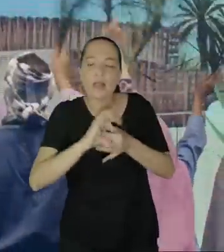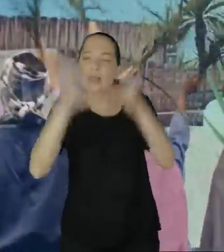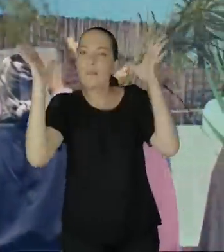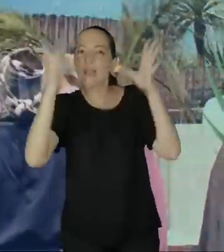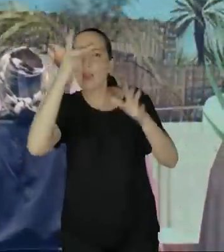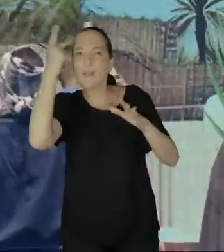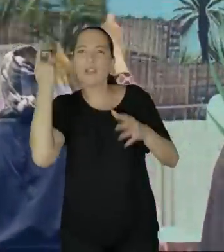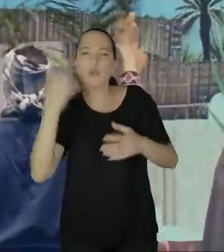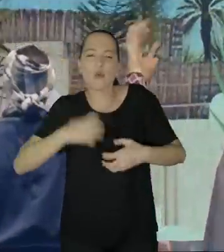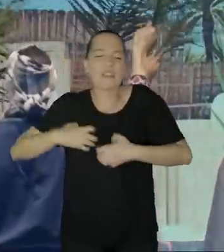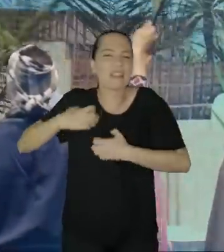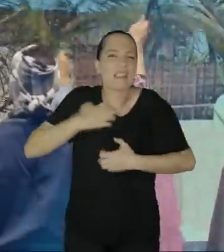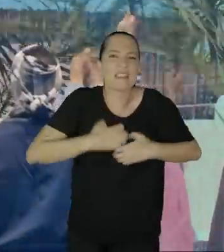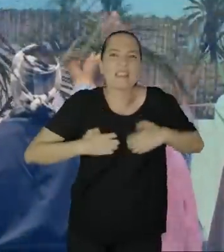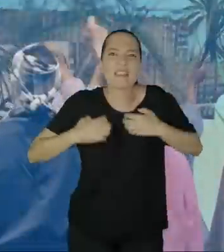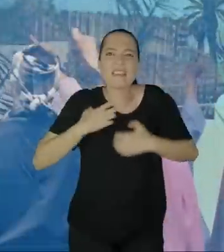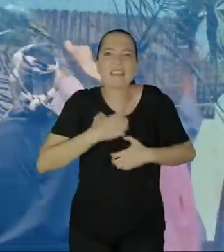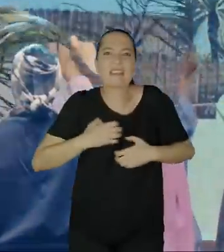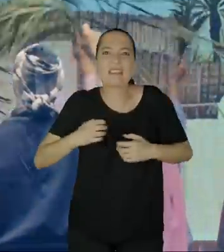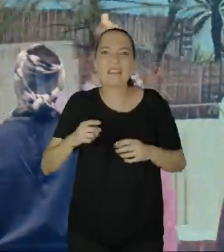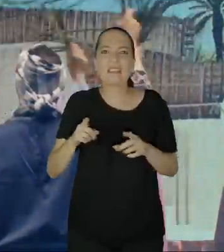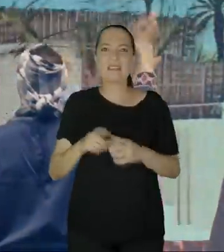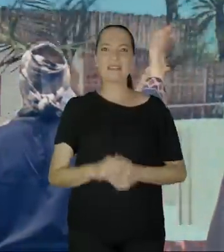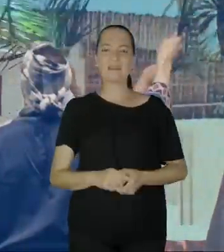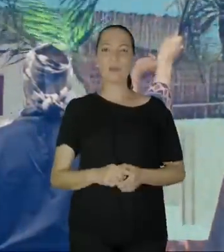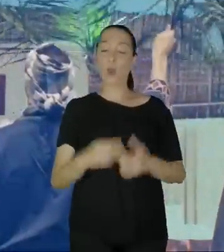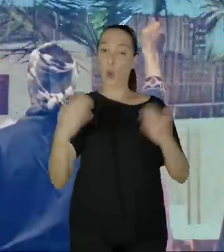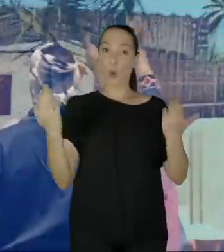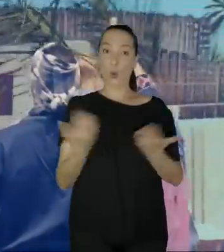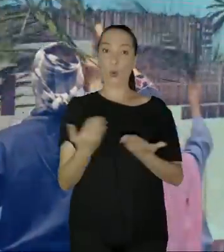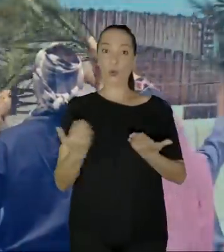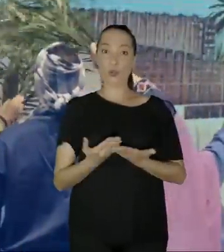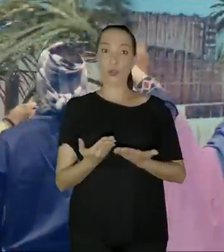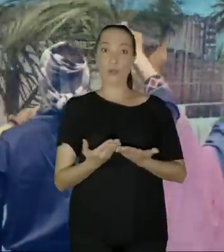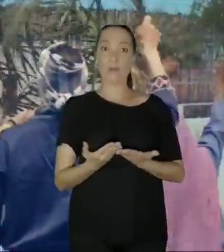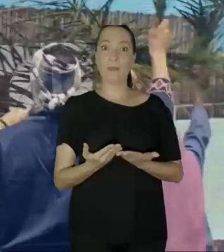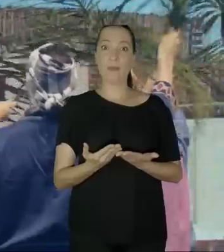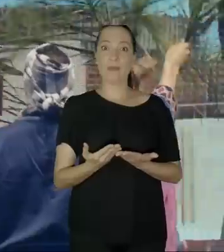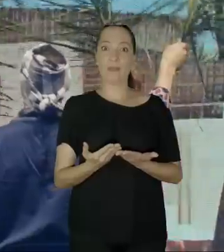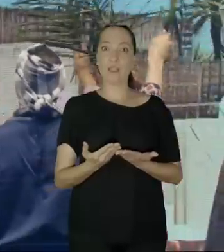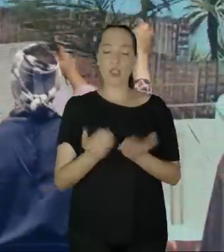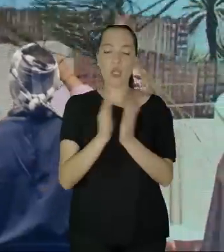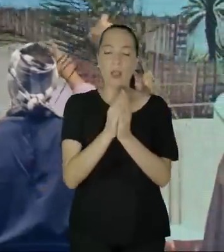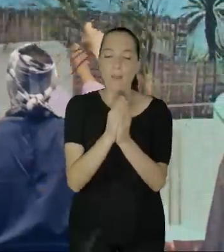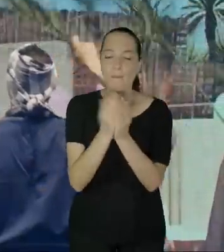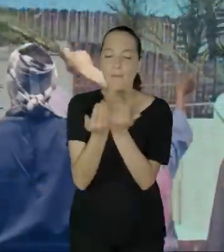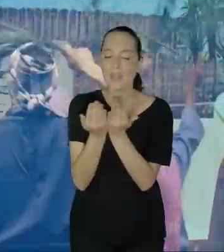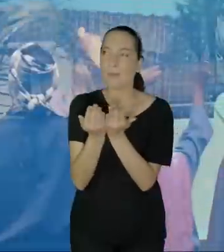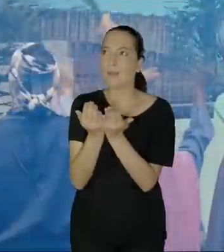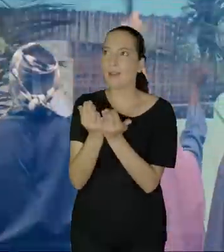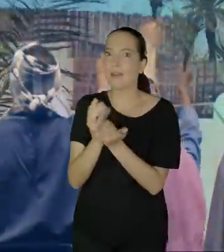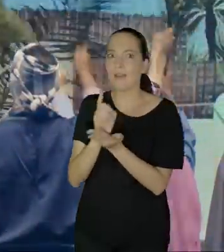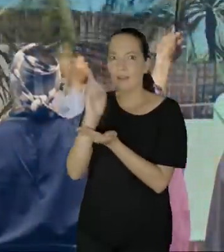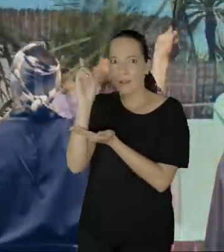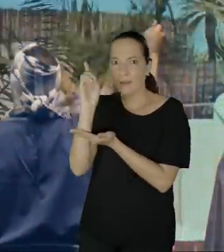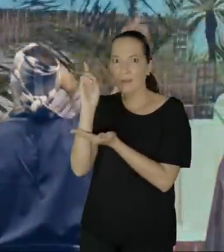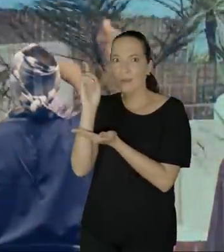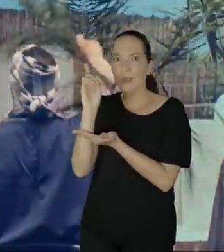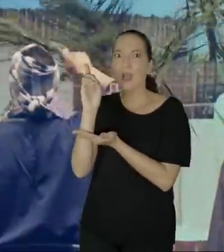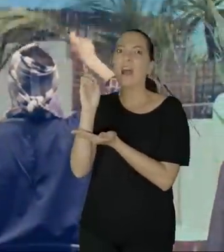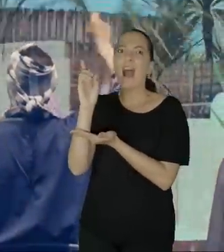ano da graça do Senhor. Hoje se cumpriu a escritura que vocês acabaram de ouvir.